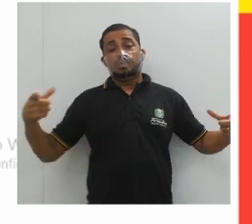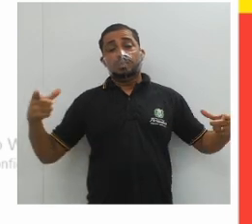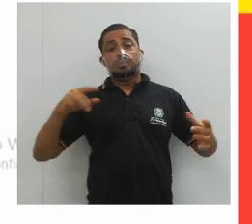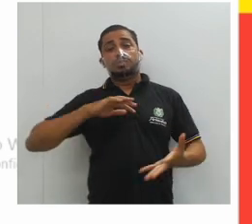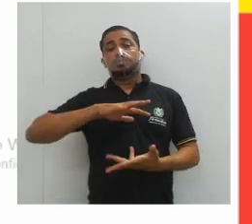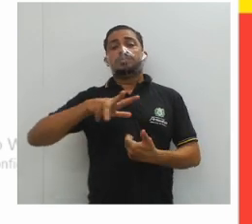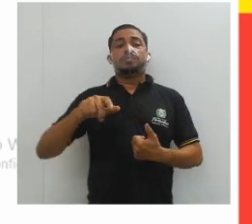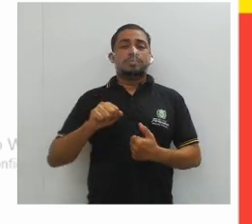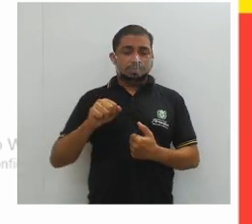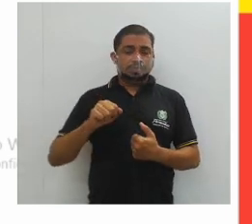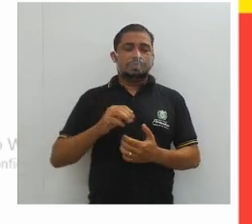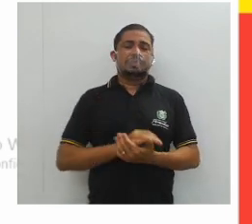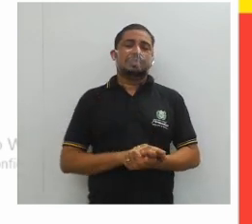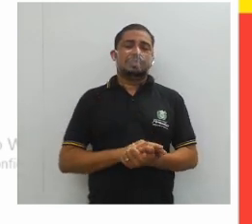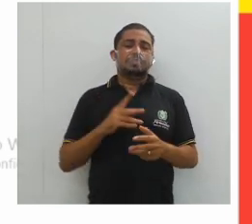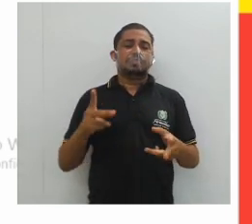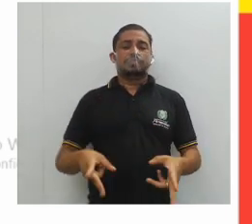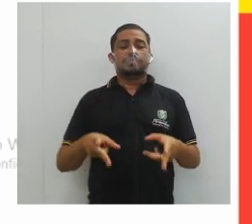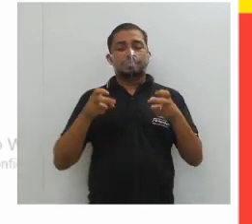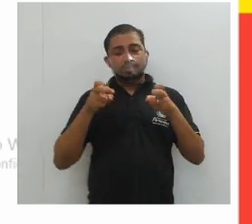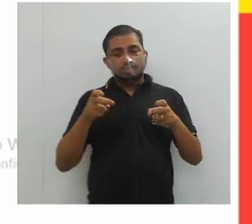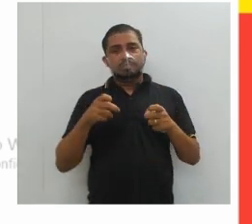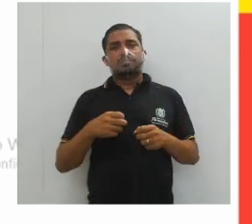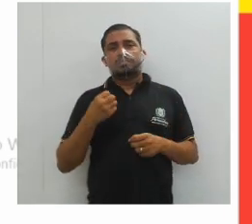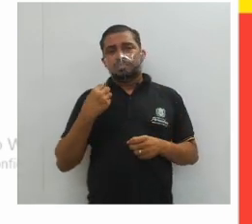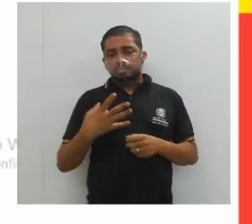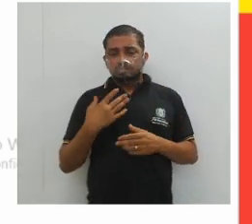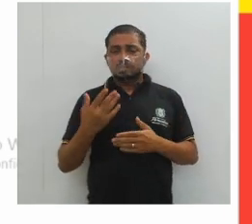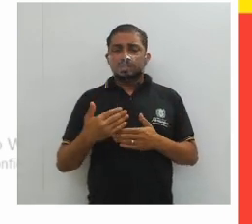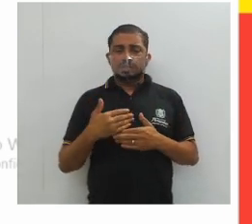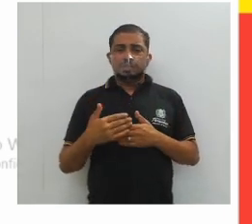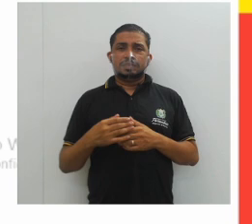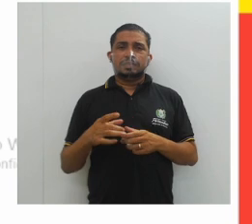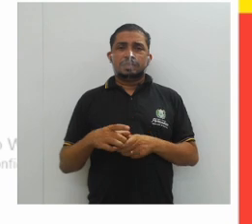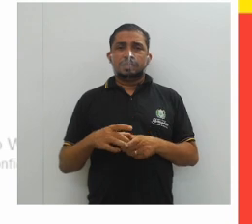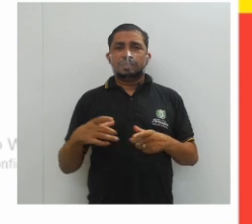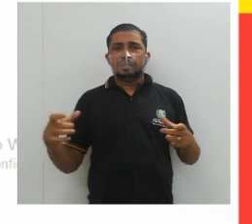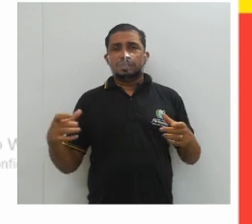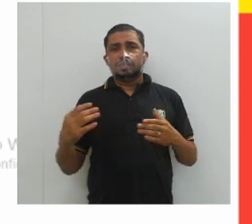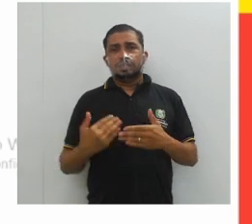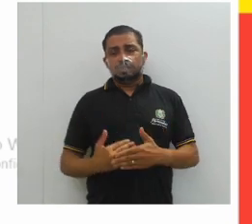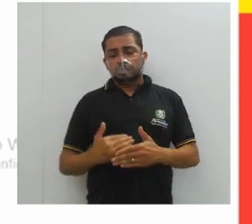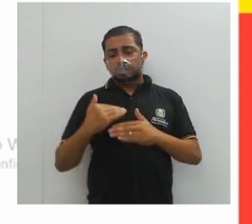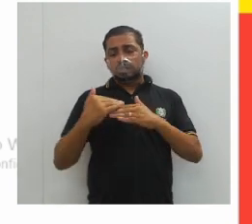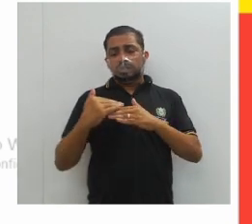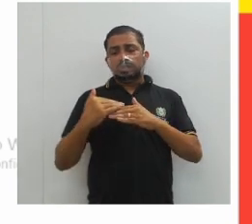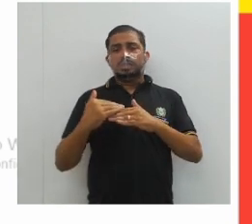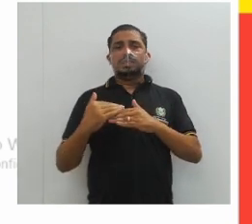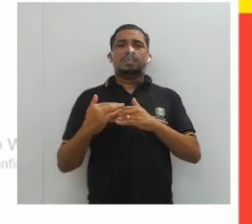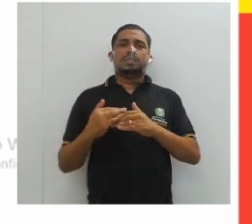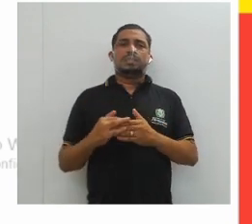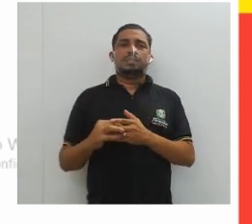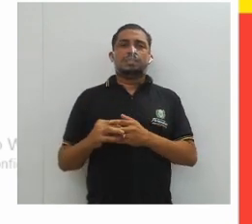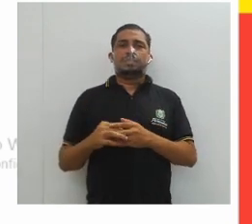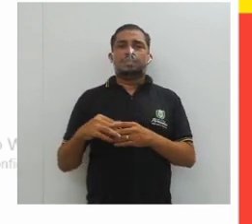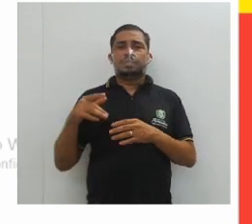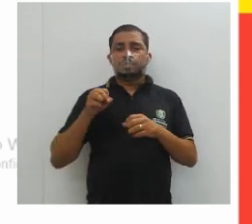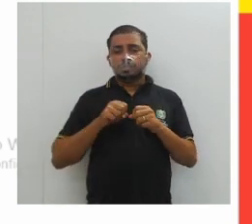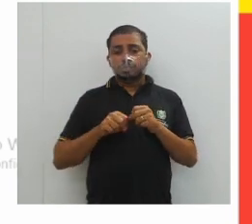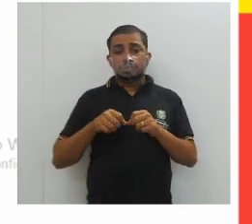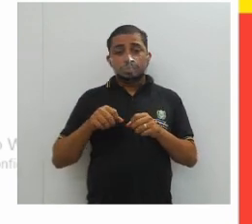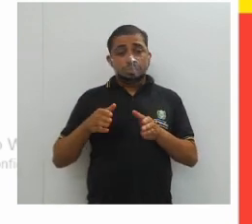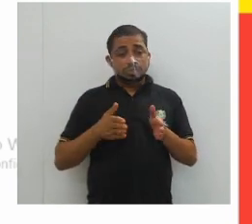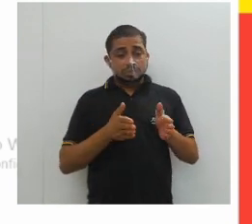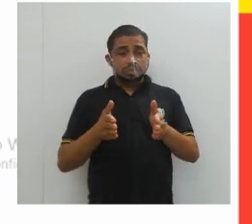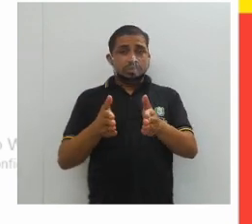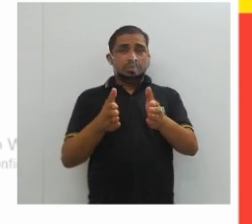do mundo. Aí a gente percebe bem o funcionamento, trata-se de uma grande barragem, uma grande barreira, né? No curso do rio,